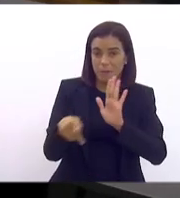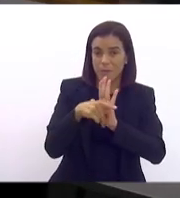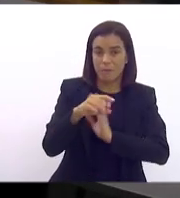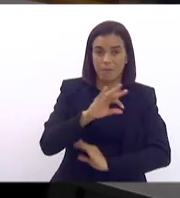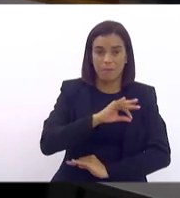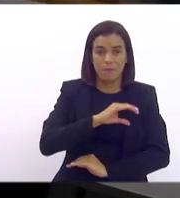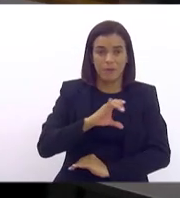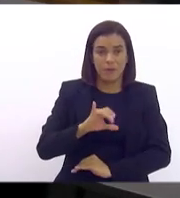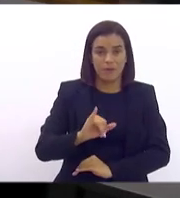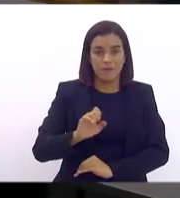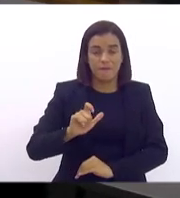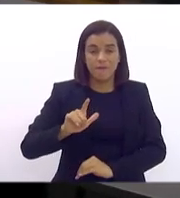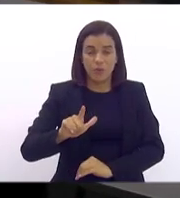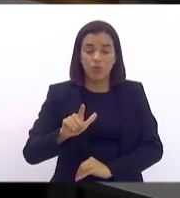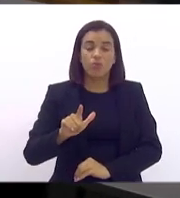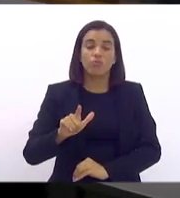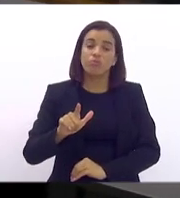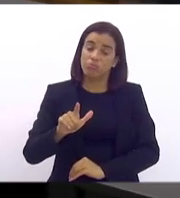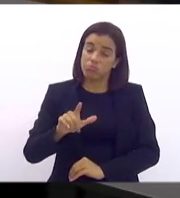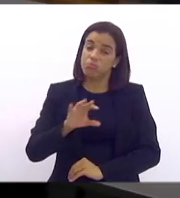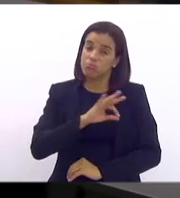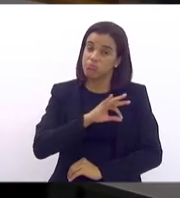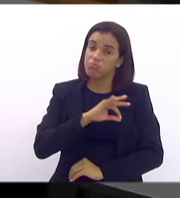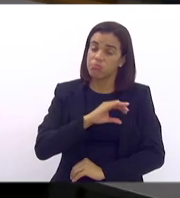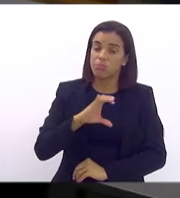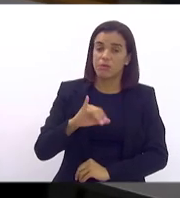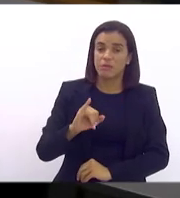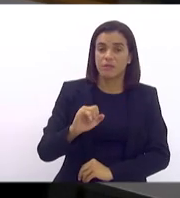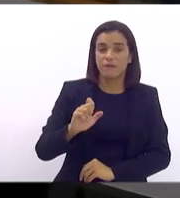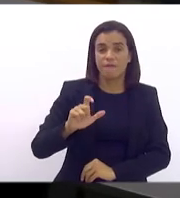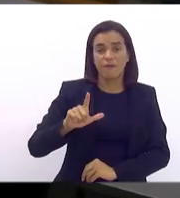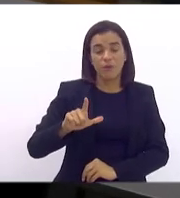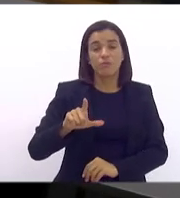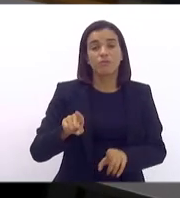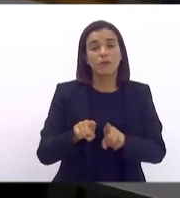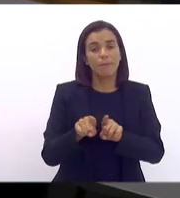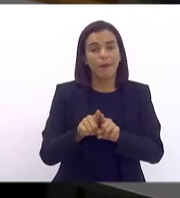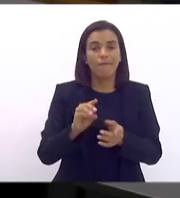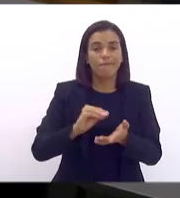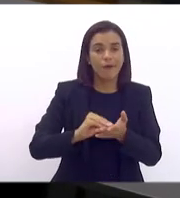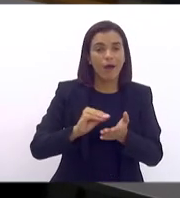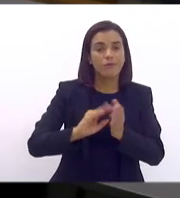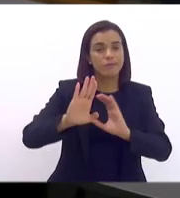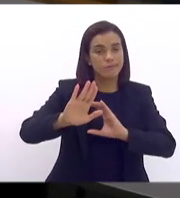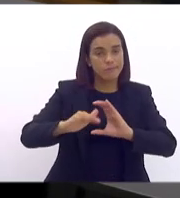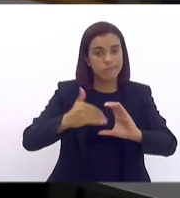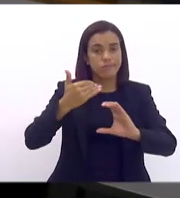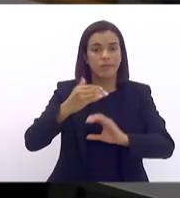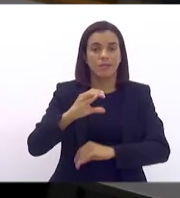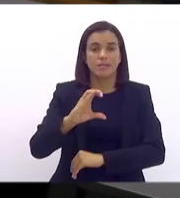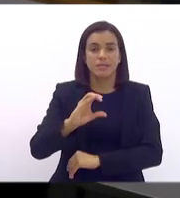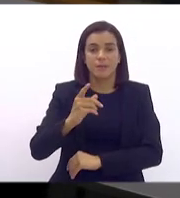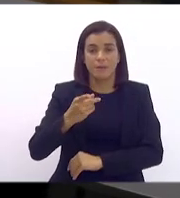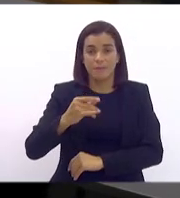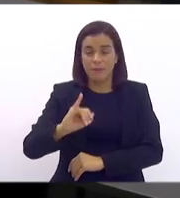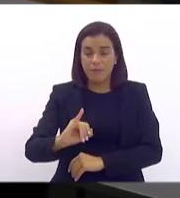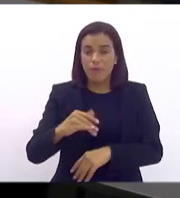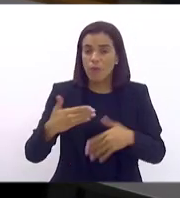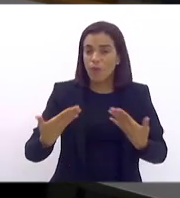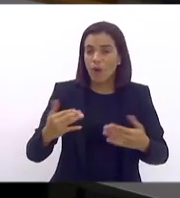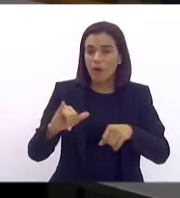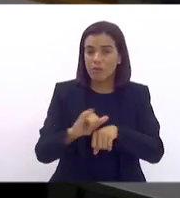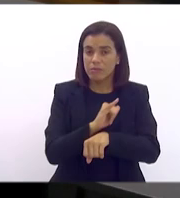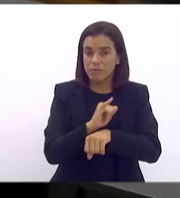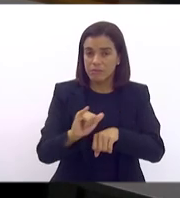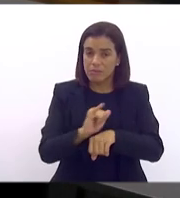Civil. A Polícia Civil também está faltando encaminhar para a CPI quais serão as medidas